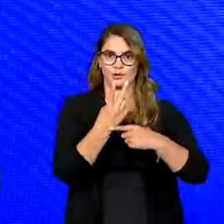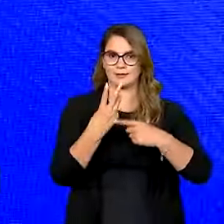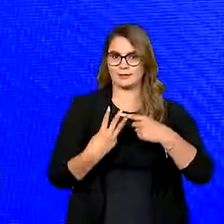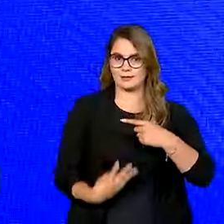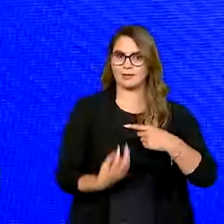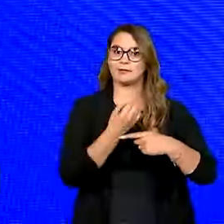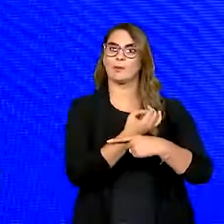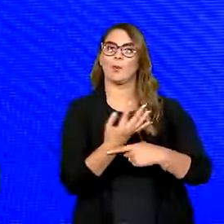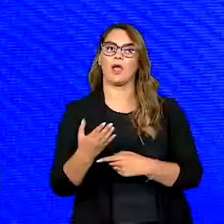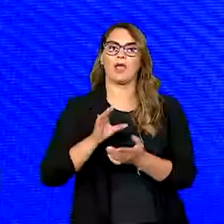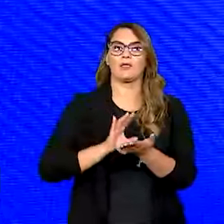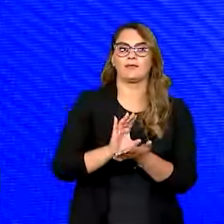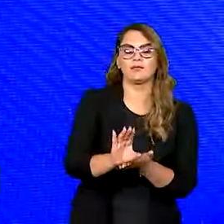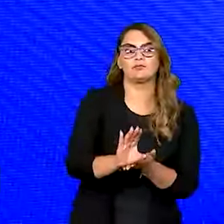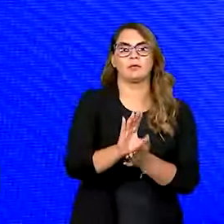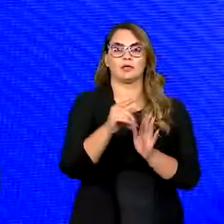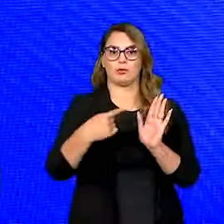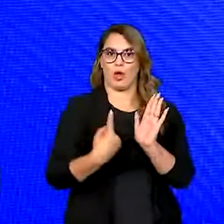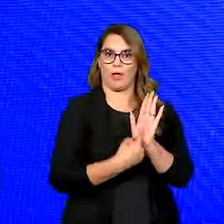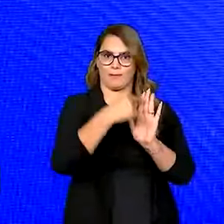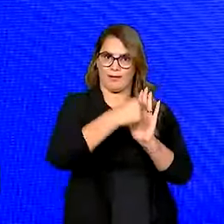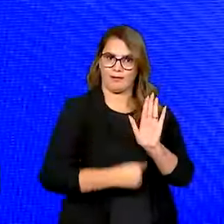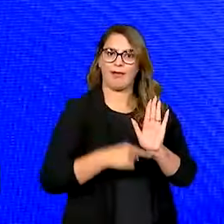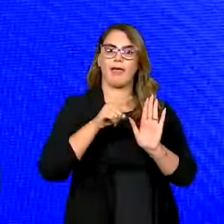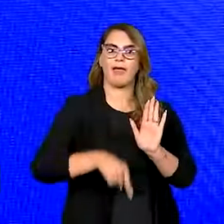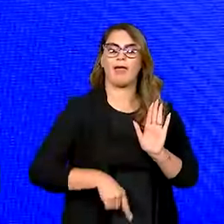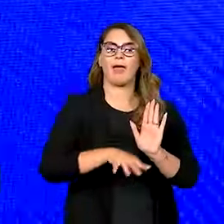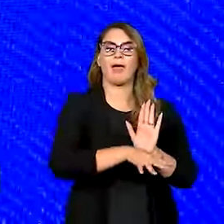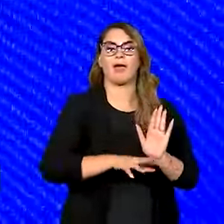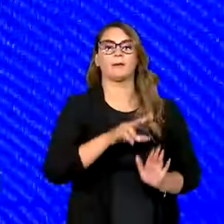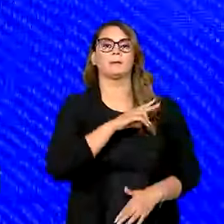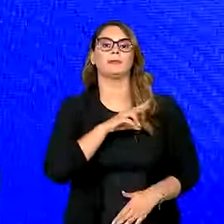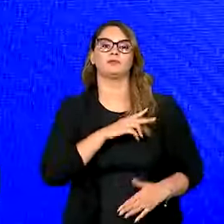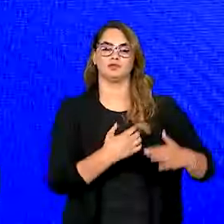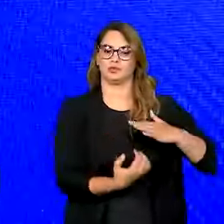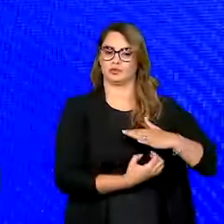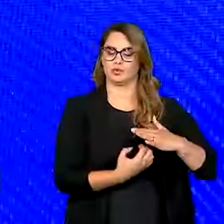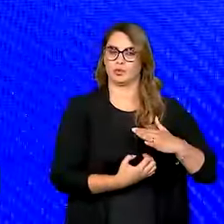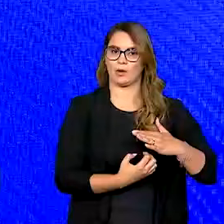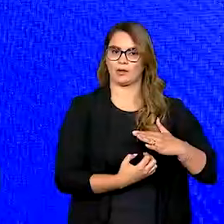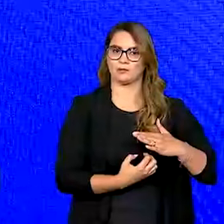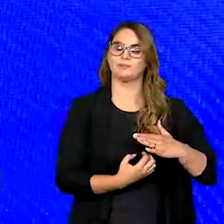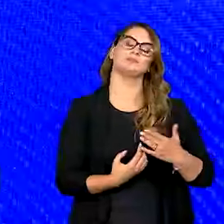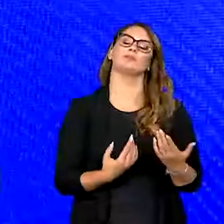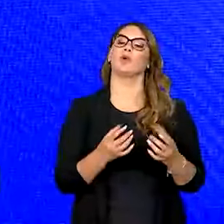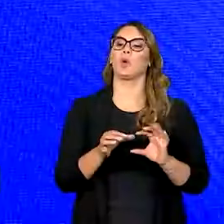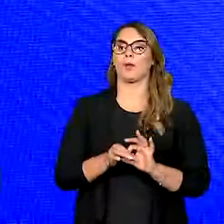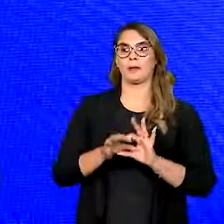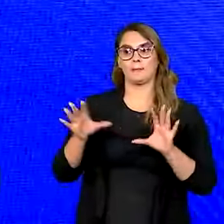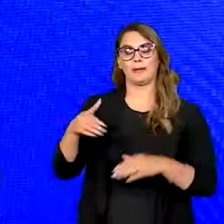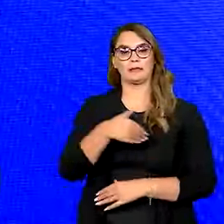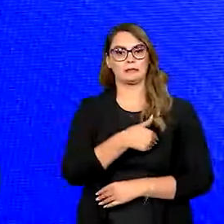do volume de investimento previsto devem vir da iniciativa privada com concessões